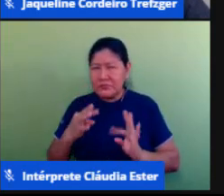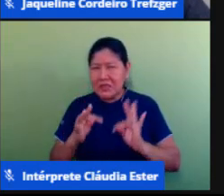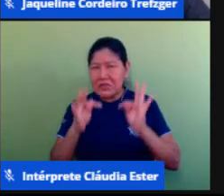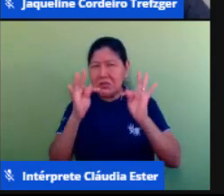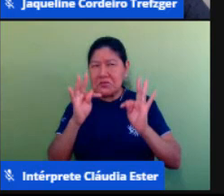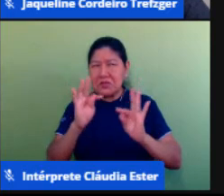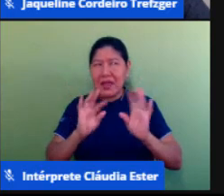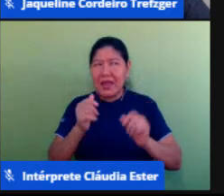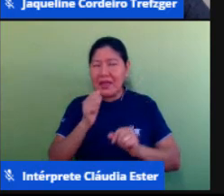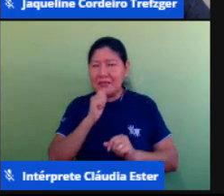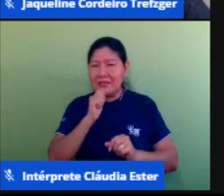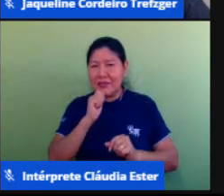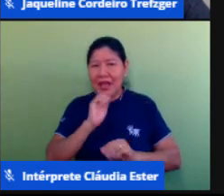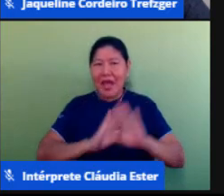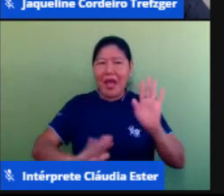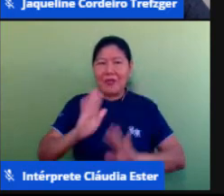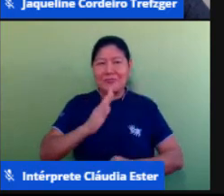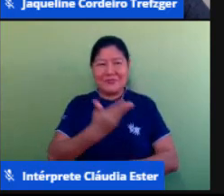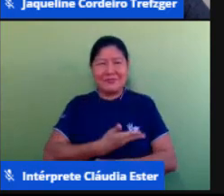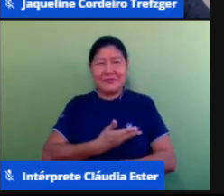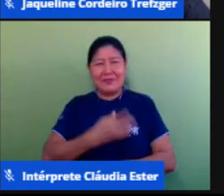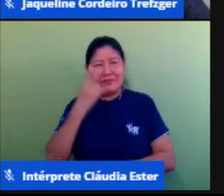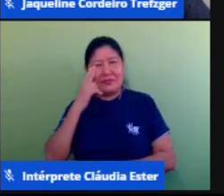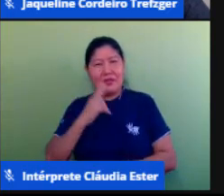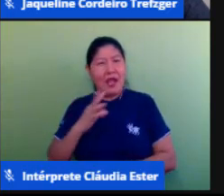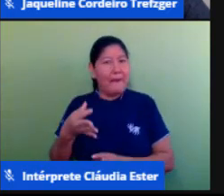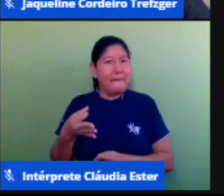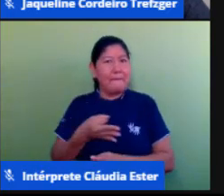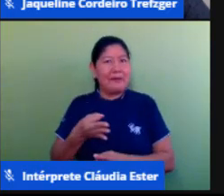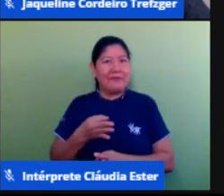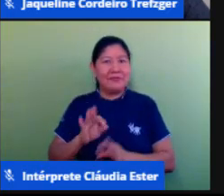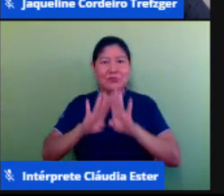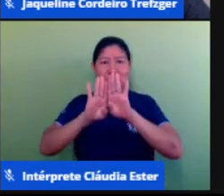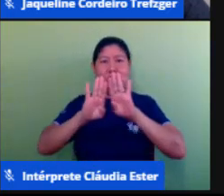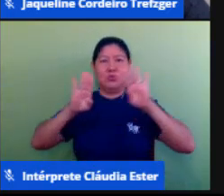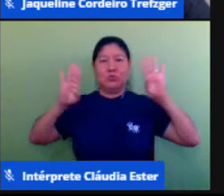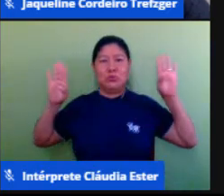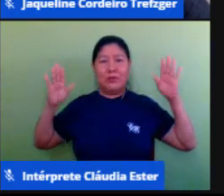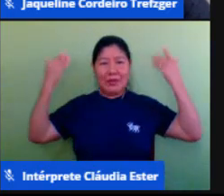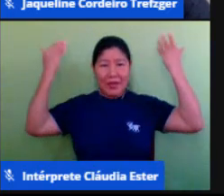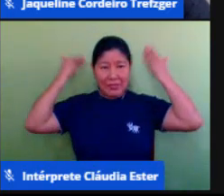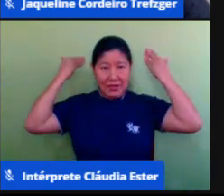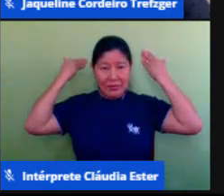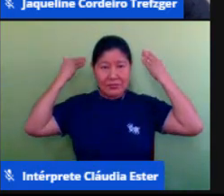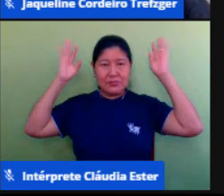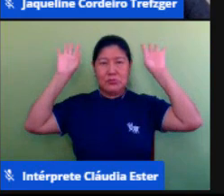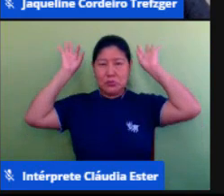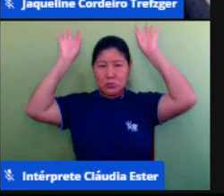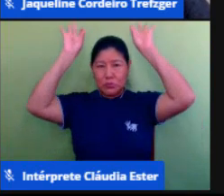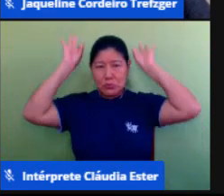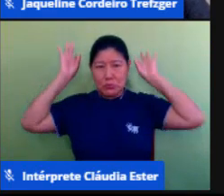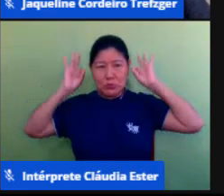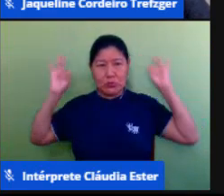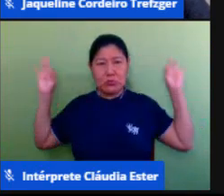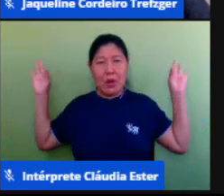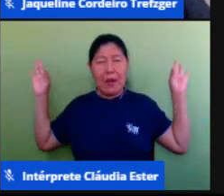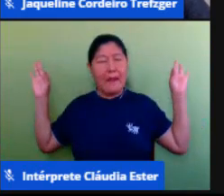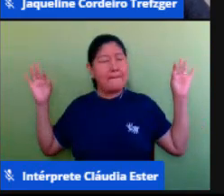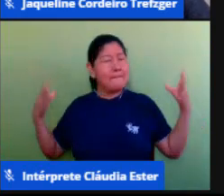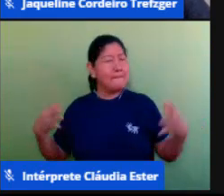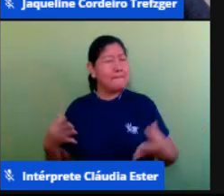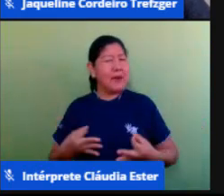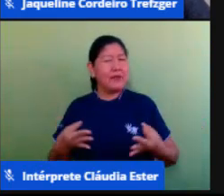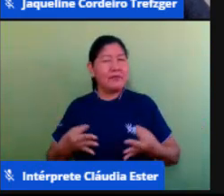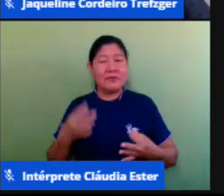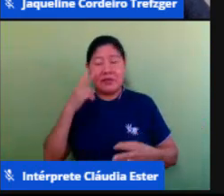cenário atrás, que se inventa. Eu falei, gente, um dia eu vou fazer isso. E vou correr atrás e vou fazer. Mas já comecei a